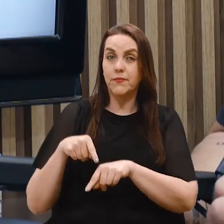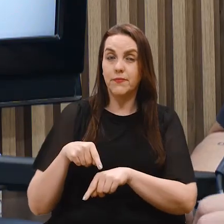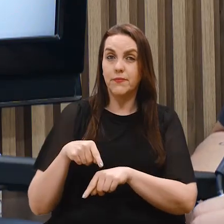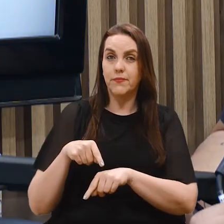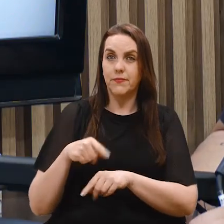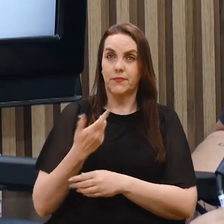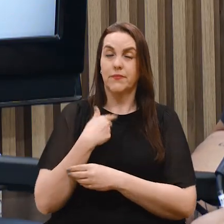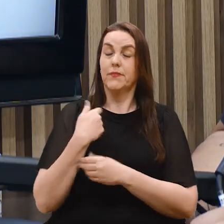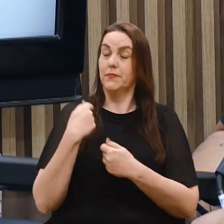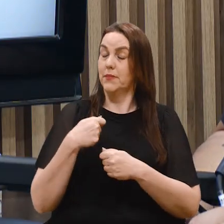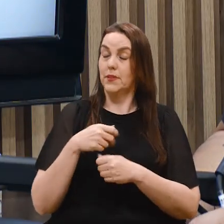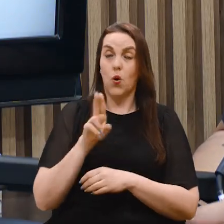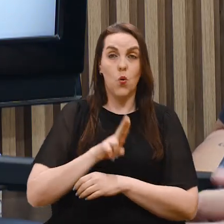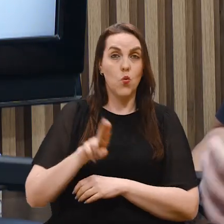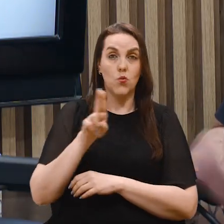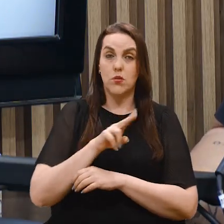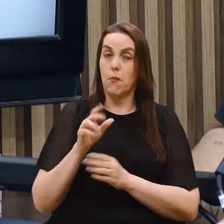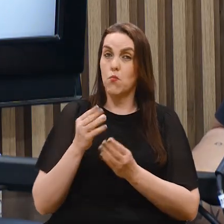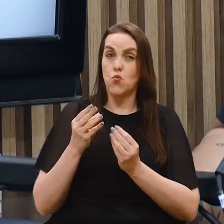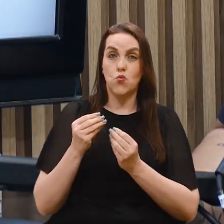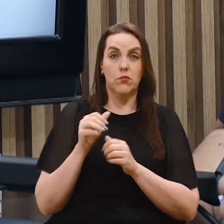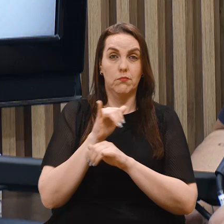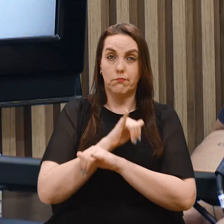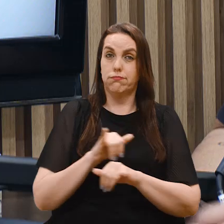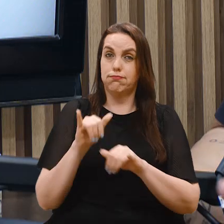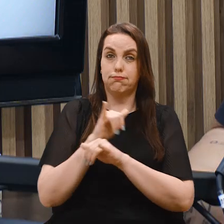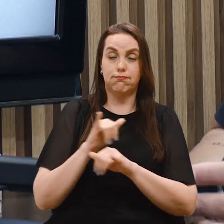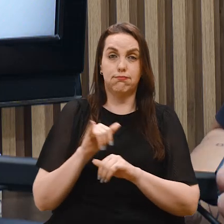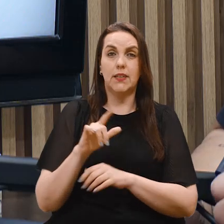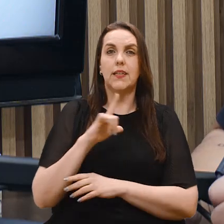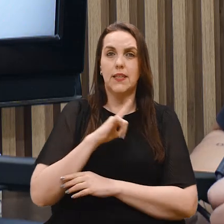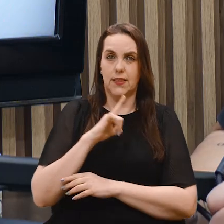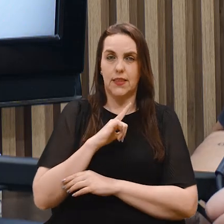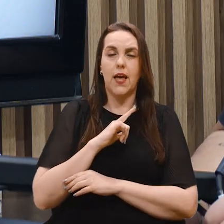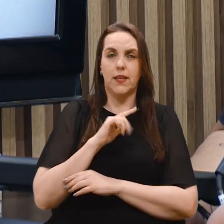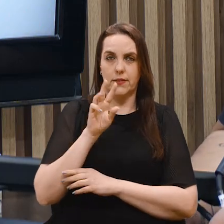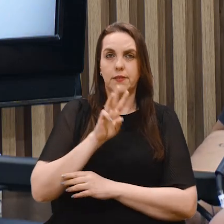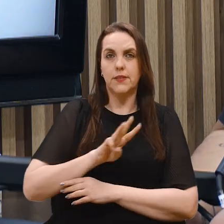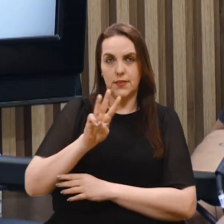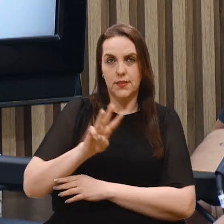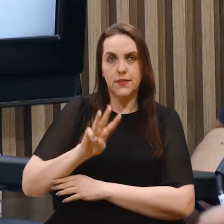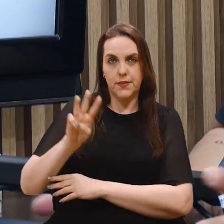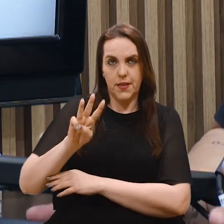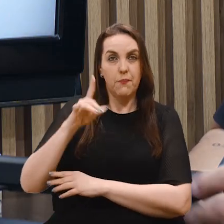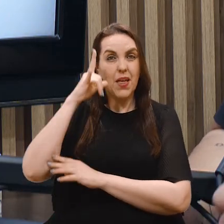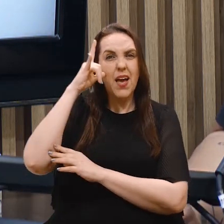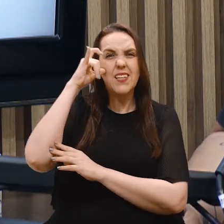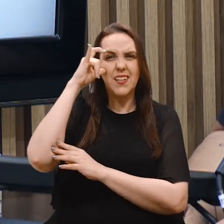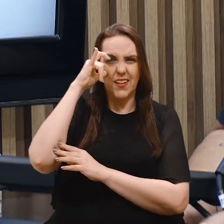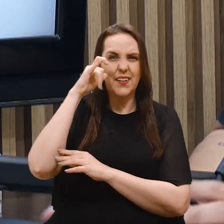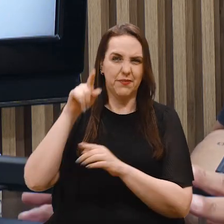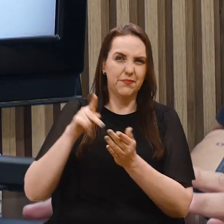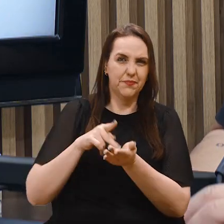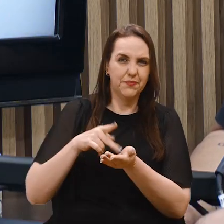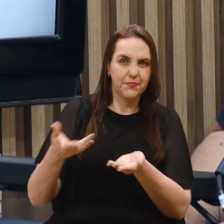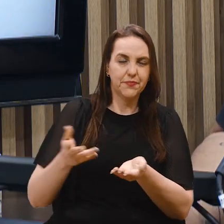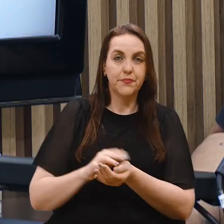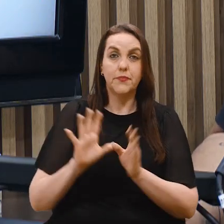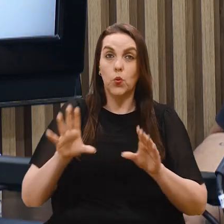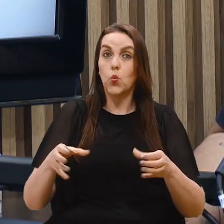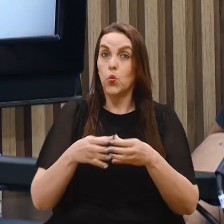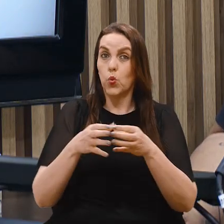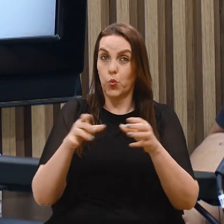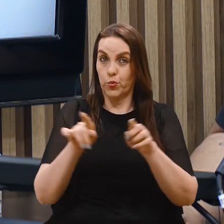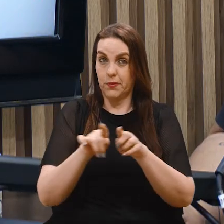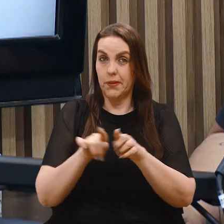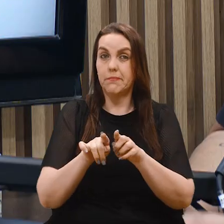utiliza muito da ferramenta ali, que a gente tem a página, né, do Instagram ali, e a gente tem o grupo,